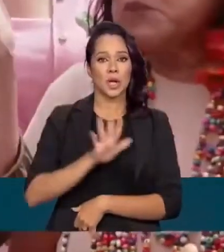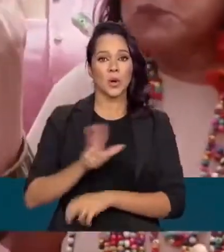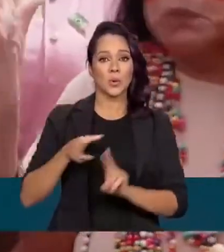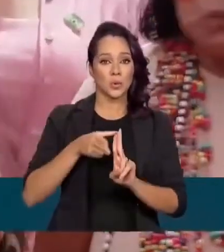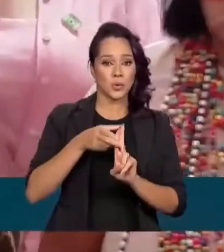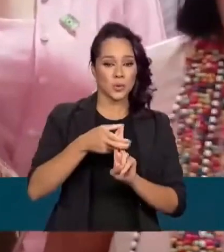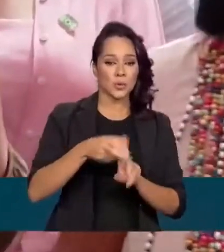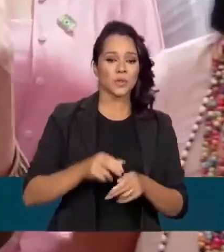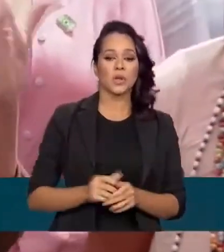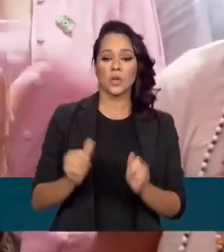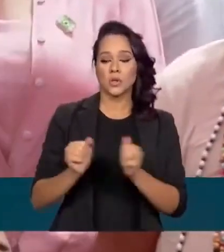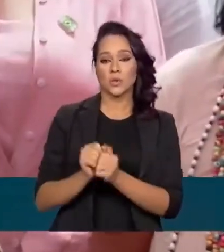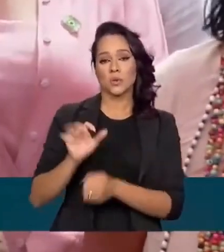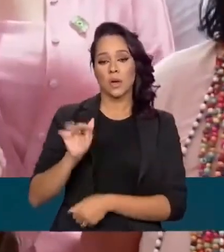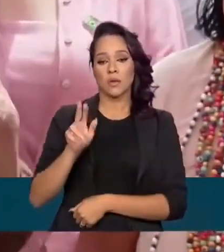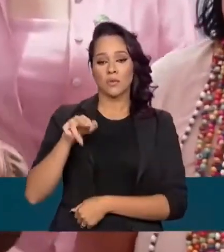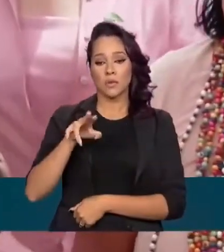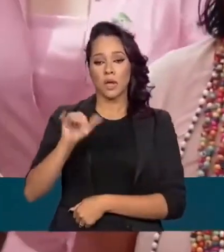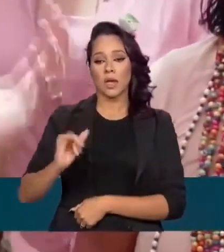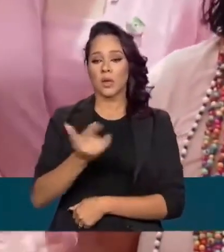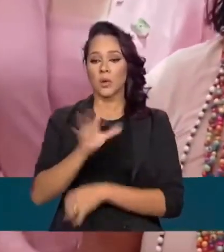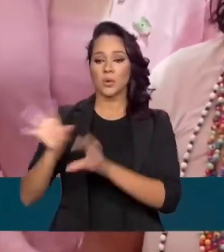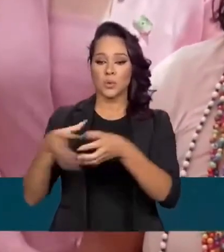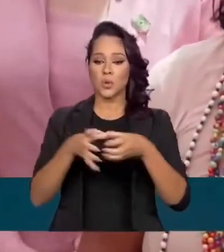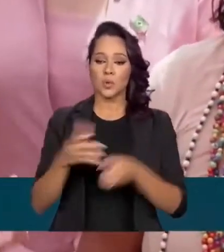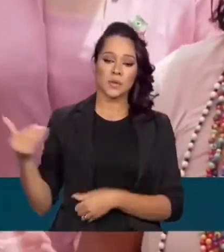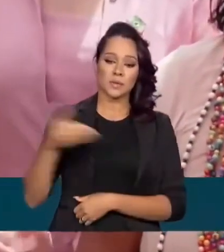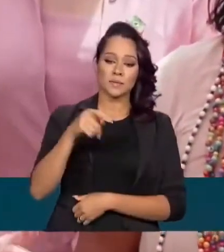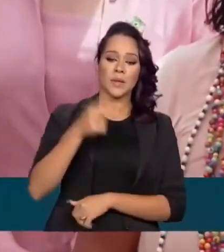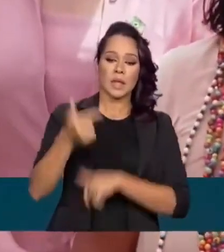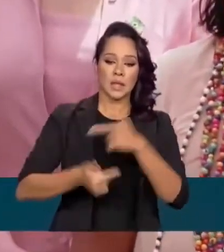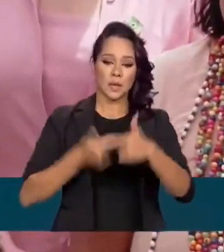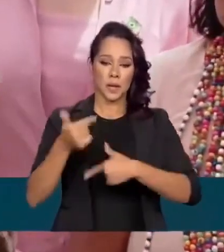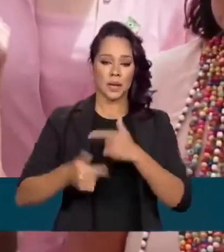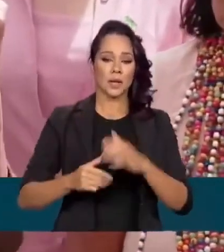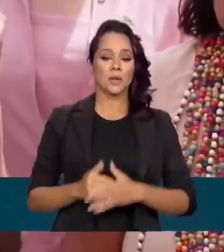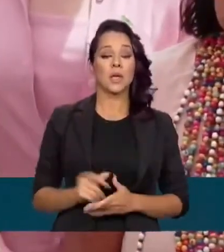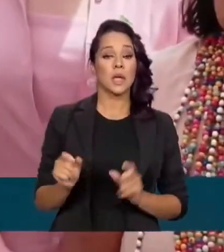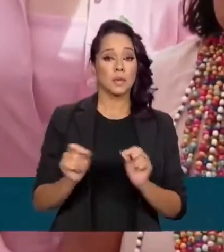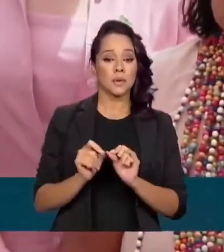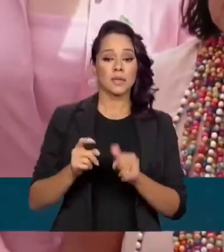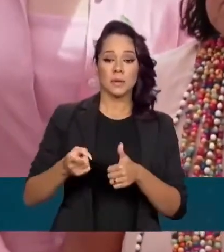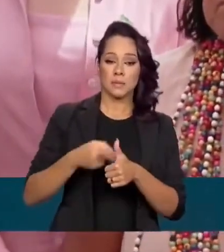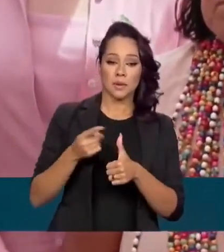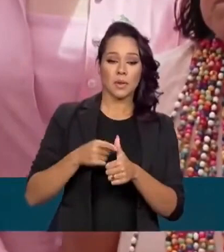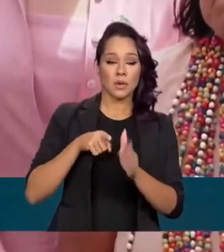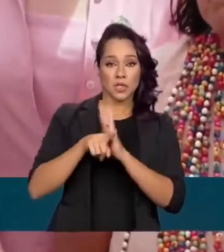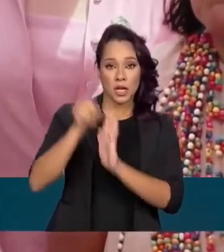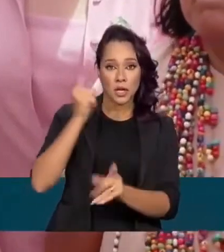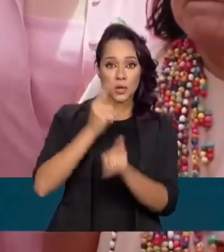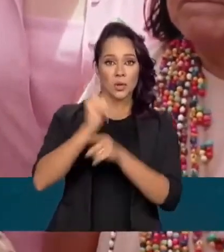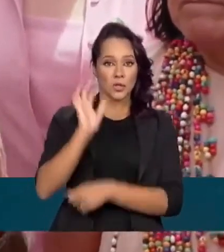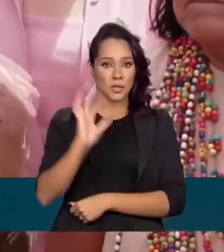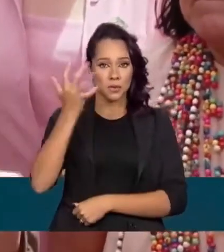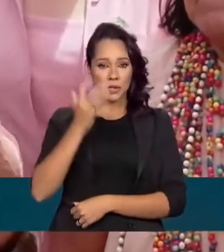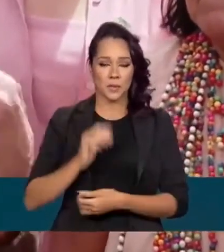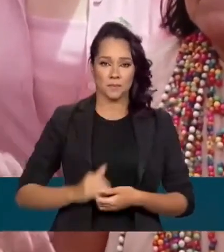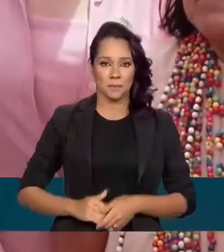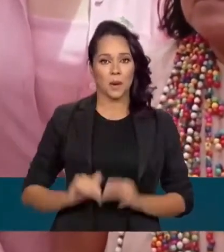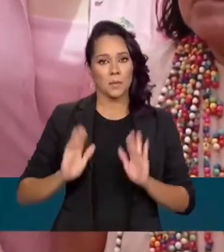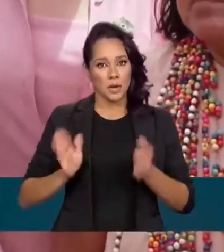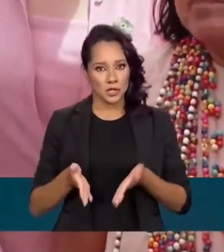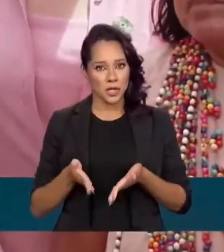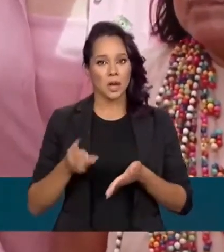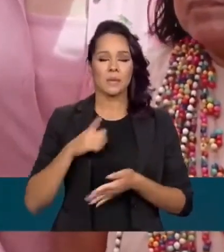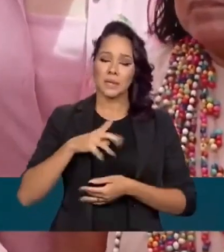SUS, com a FUNAI, vários entes estão aqui trabalhando para fazer primeiro o diagnóstico da situação, mas já